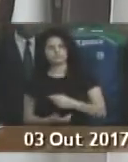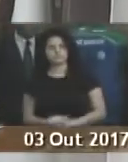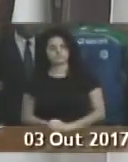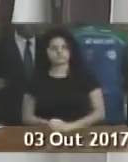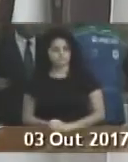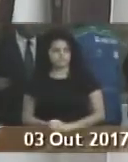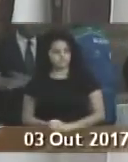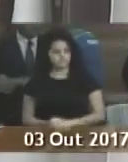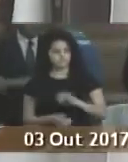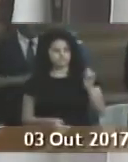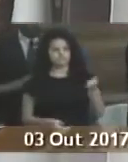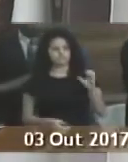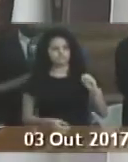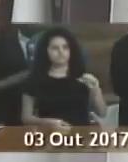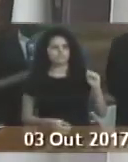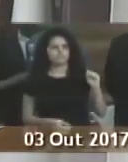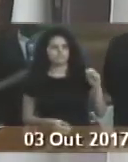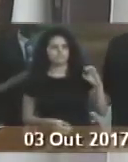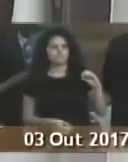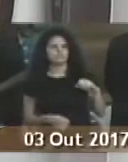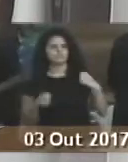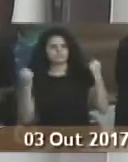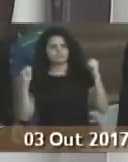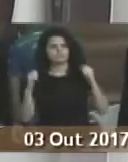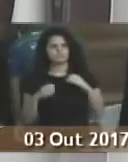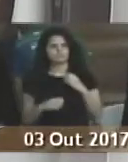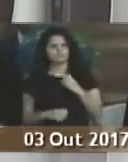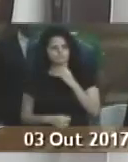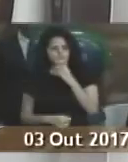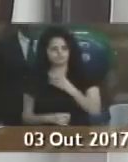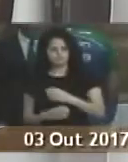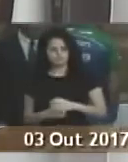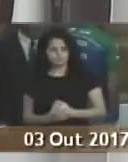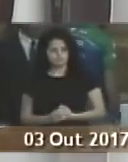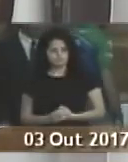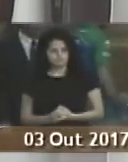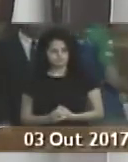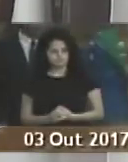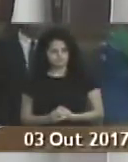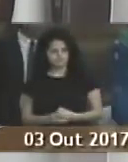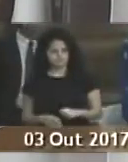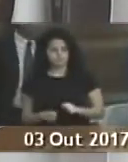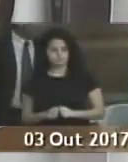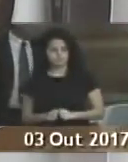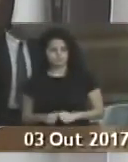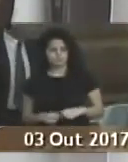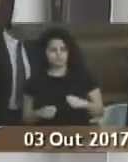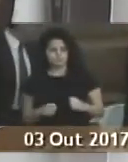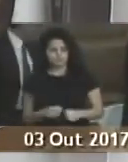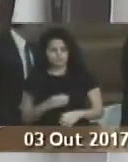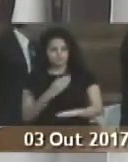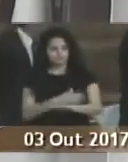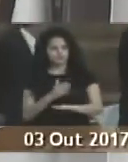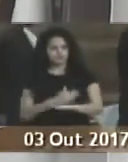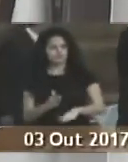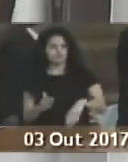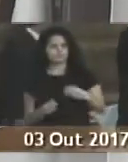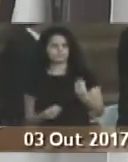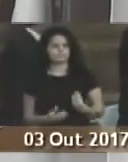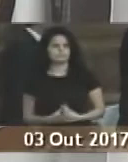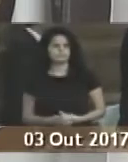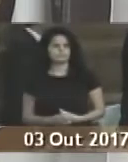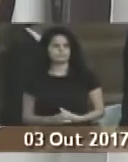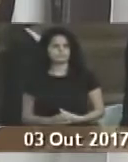categoria. João é um atleta muito dedicado e divide seu tempo com seus treinos diários e trabalhando com várias atividades ligadas à